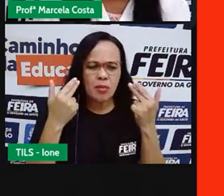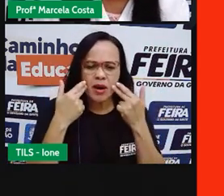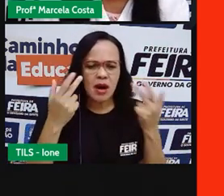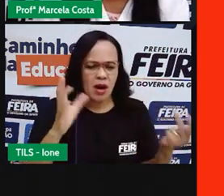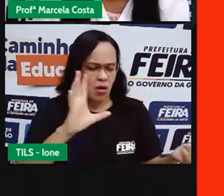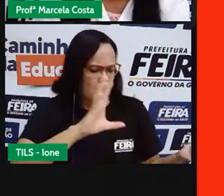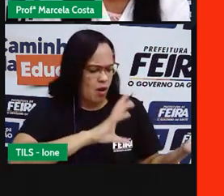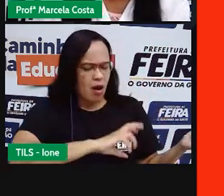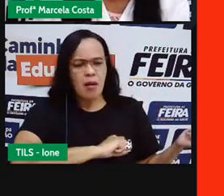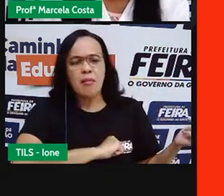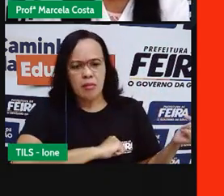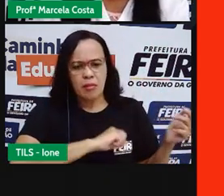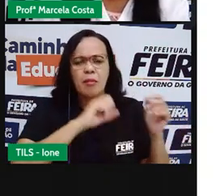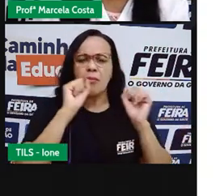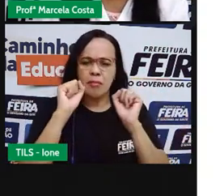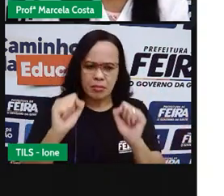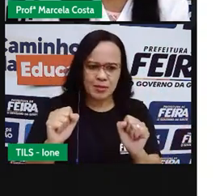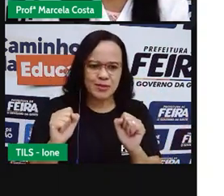Com amor, Todd.